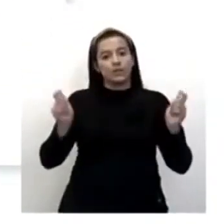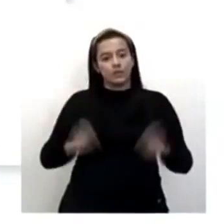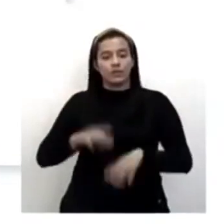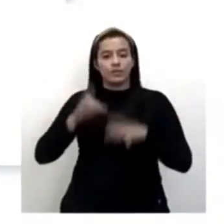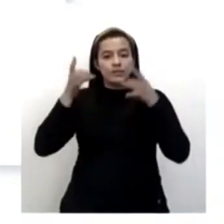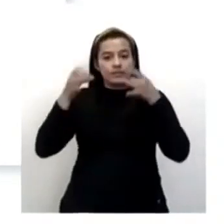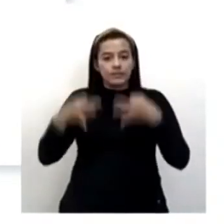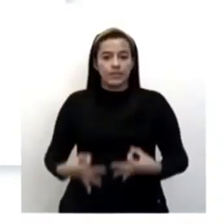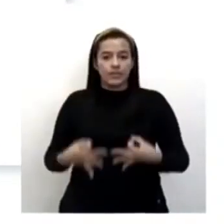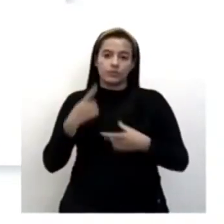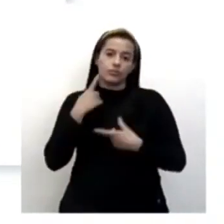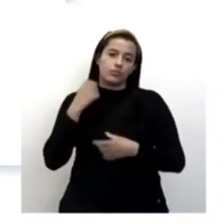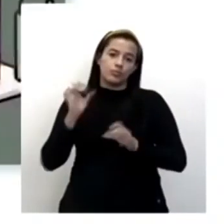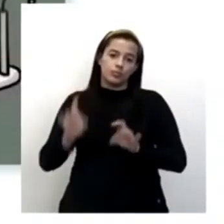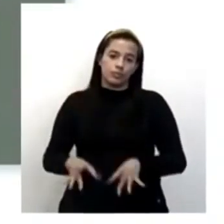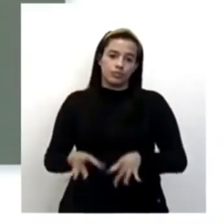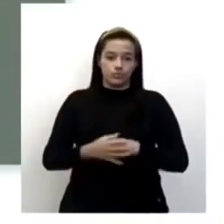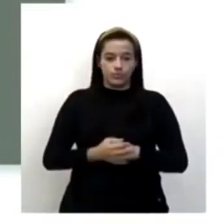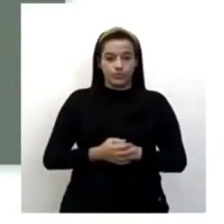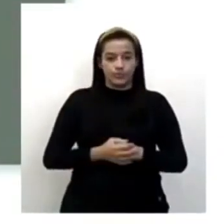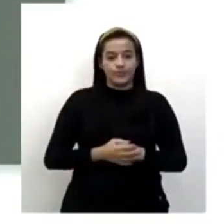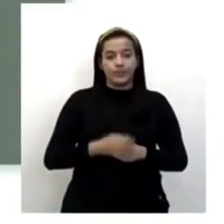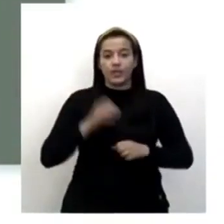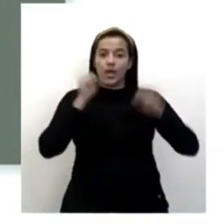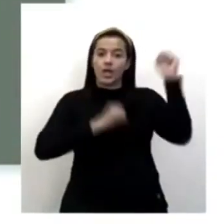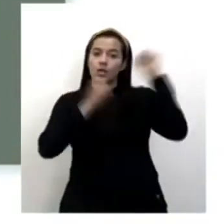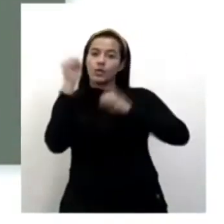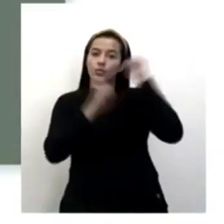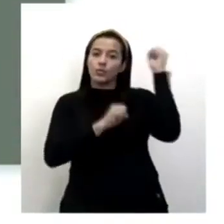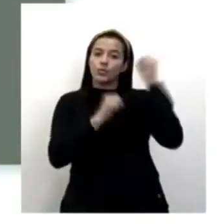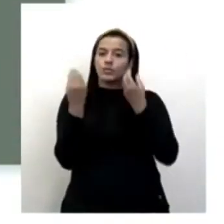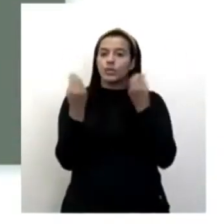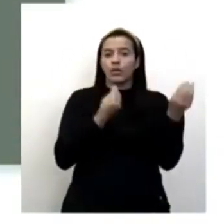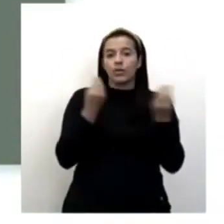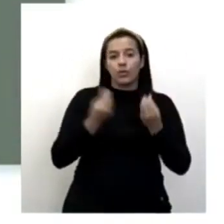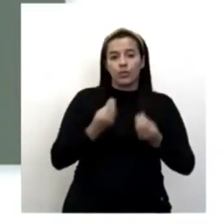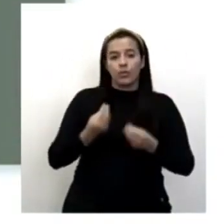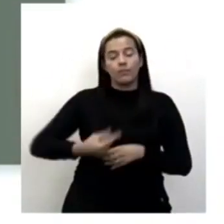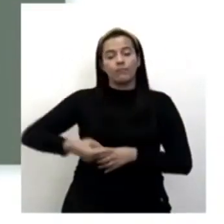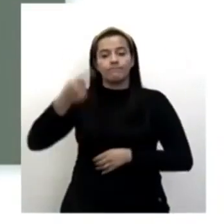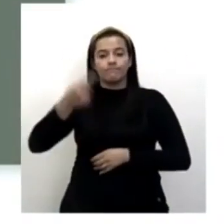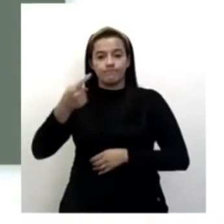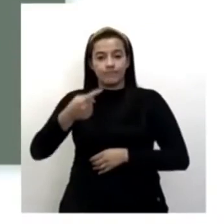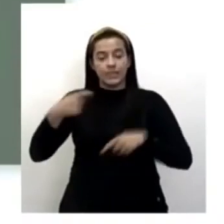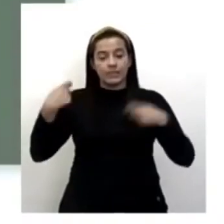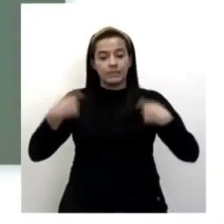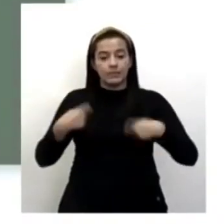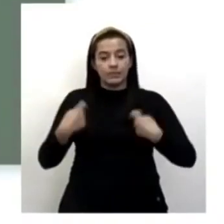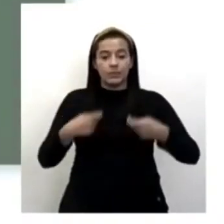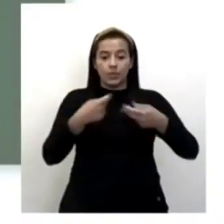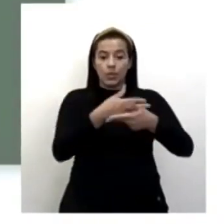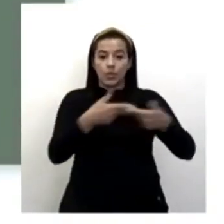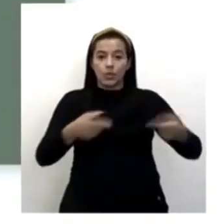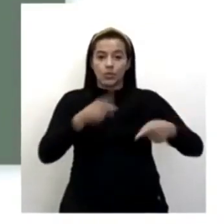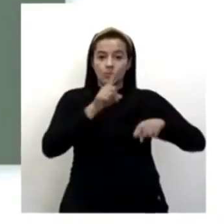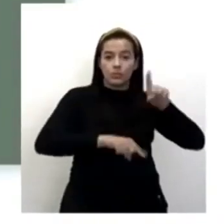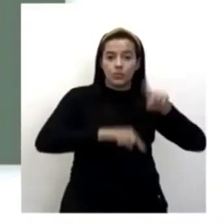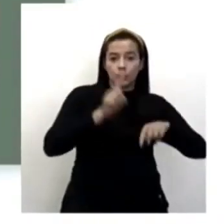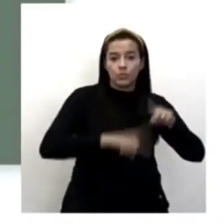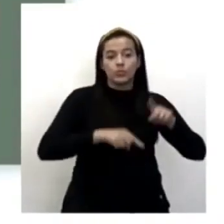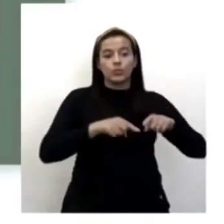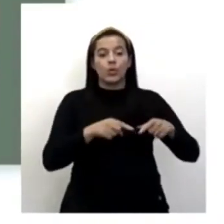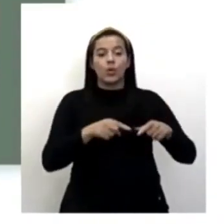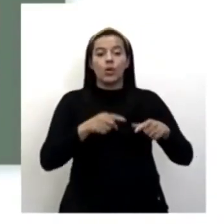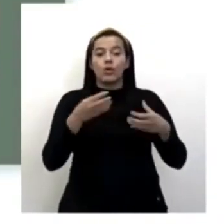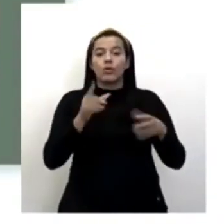correta ao lixo. Como a indústria pode fazer a sua parte? O primeiro passo é criar embalagens e produtos com